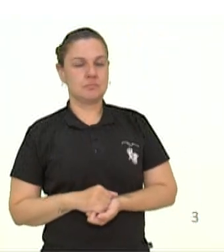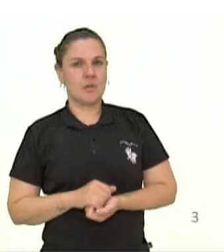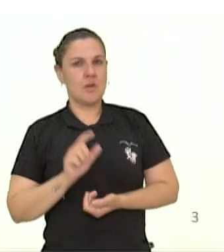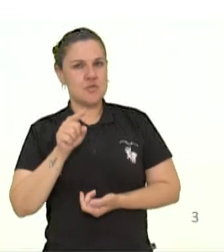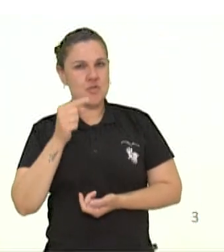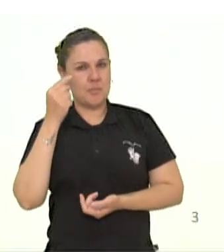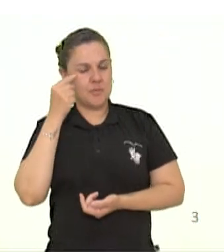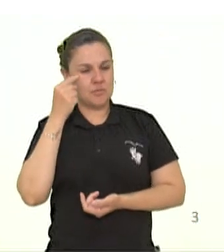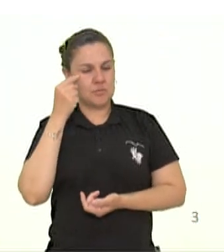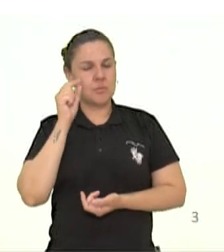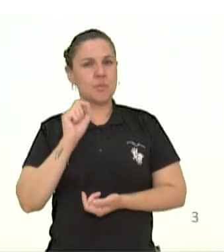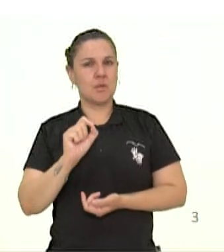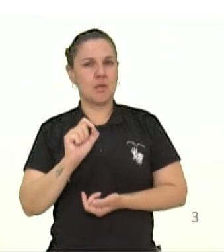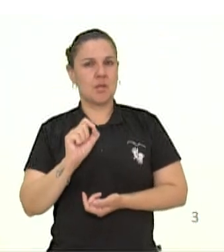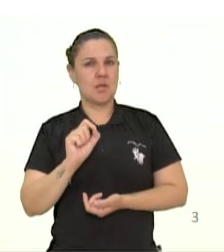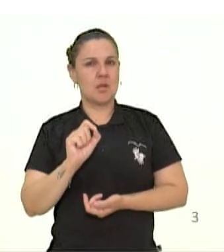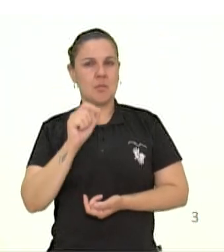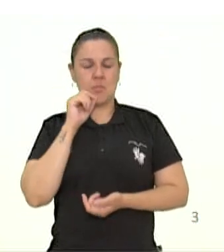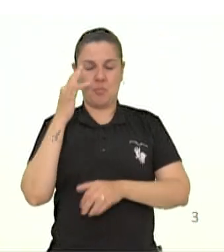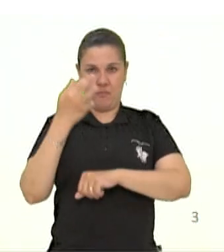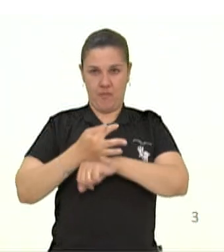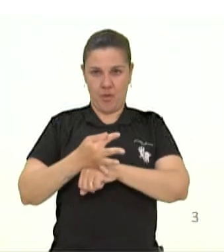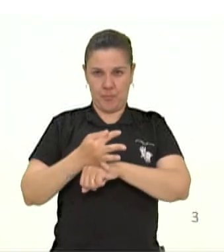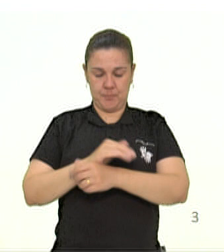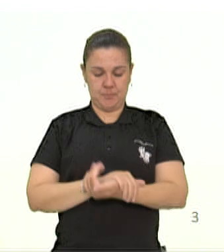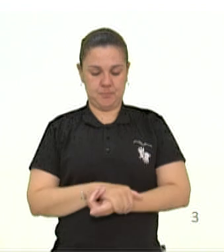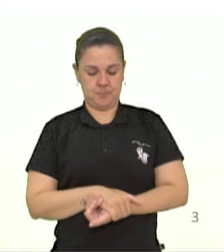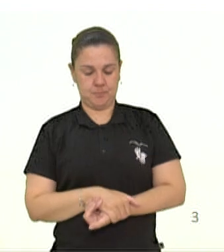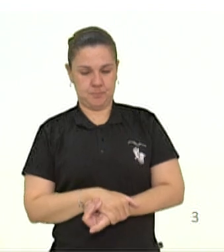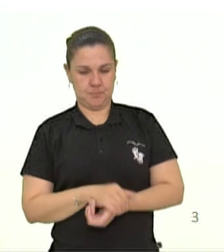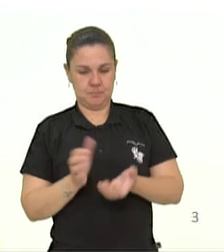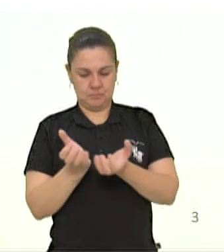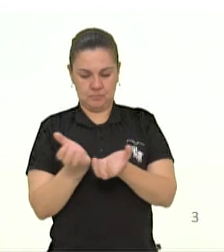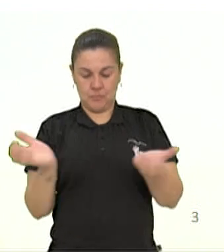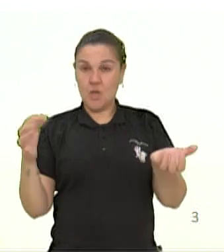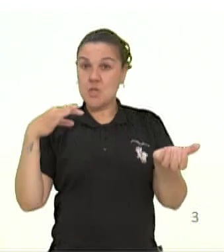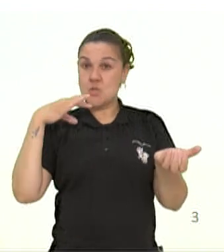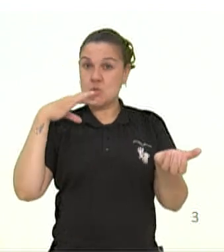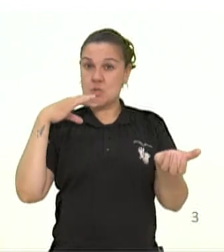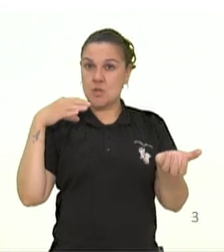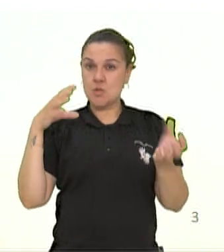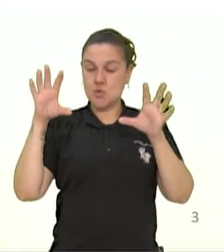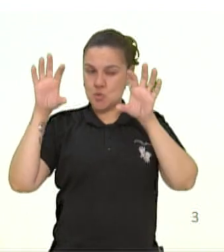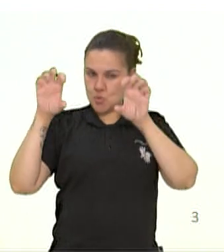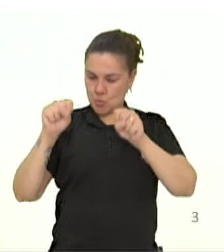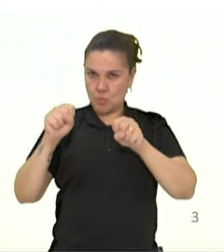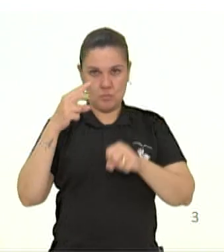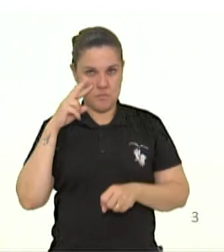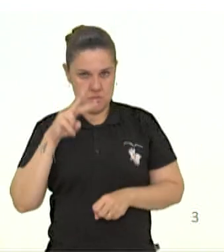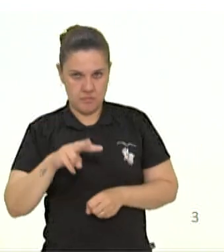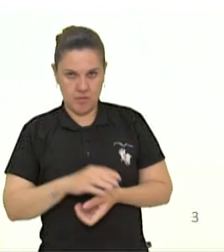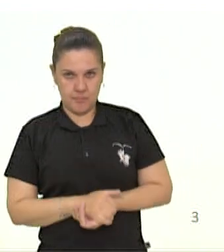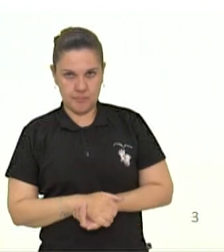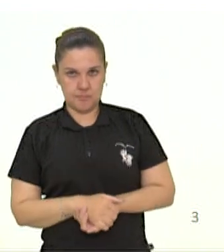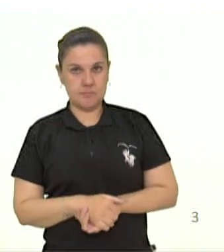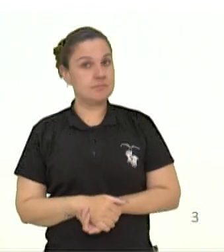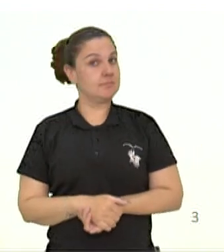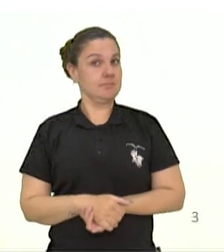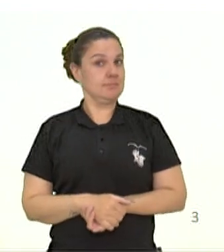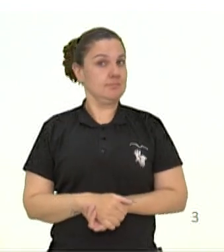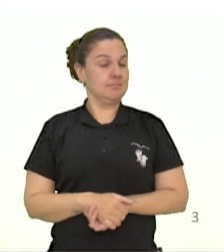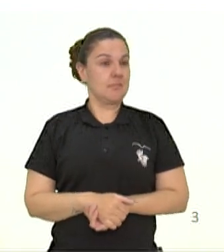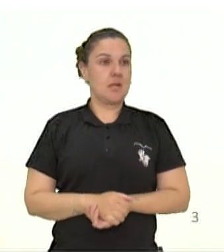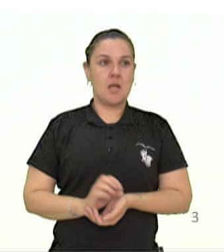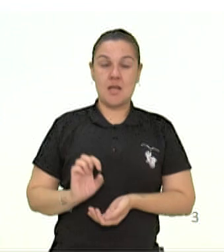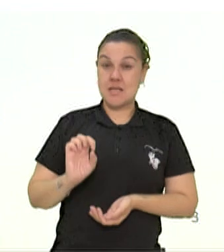você já parou para pensar? Você pega uma barra de ferro no escuro, ela você não vê. Mas